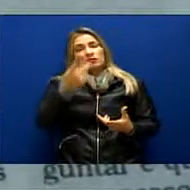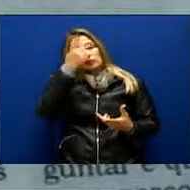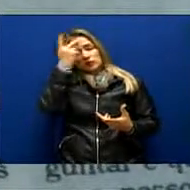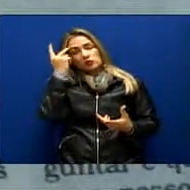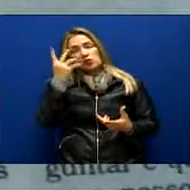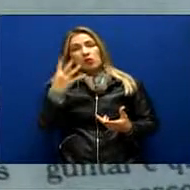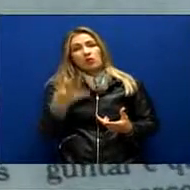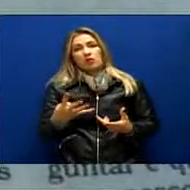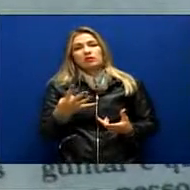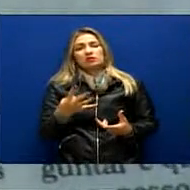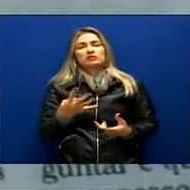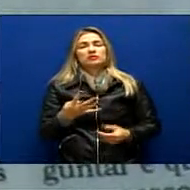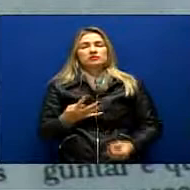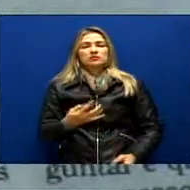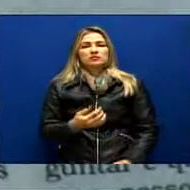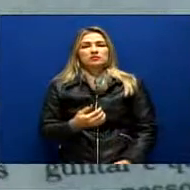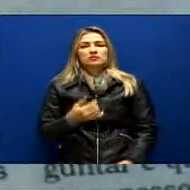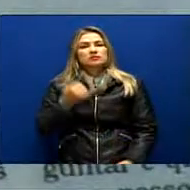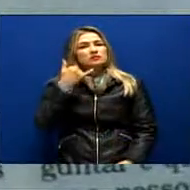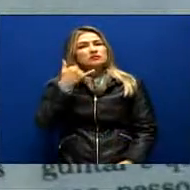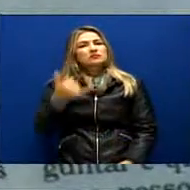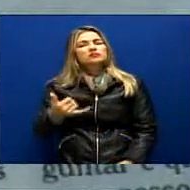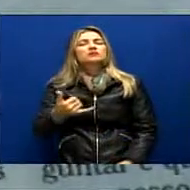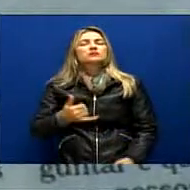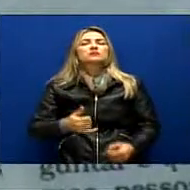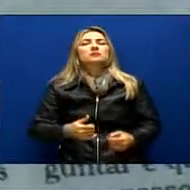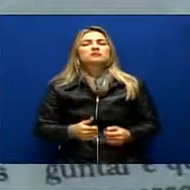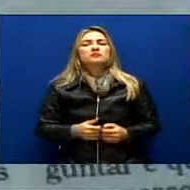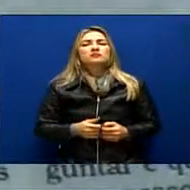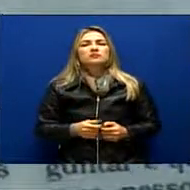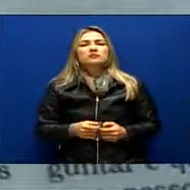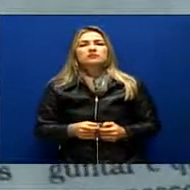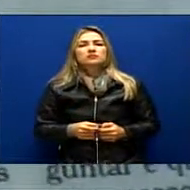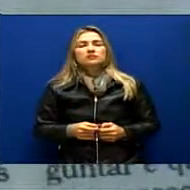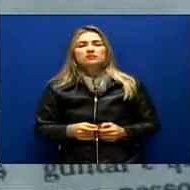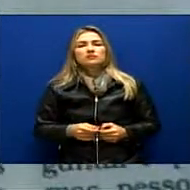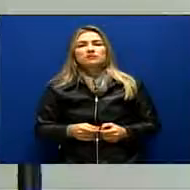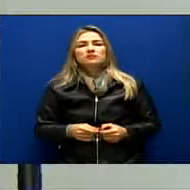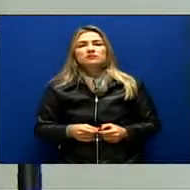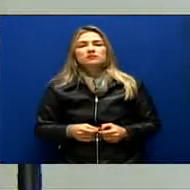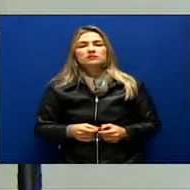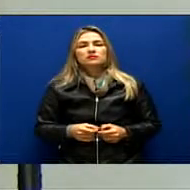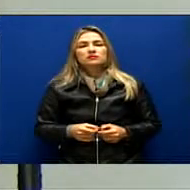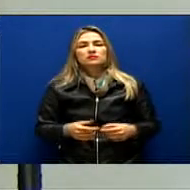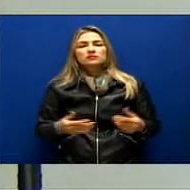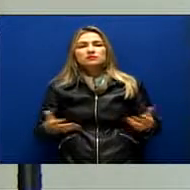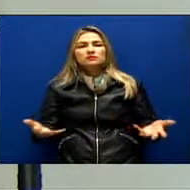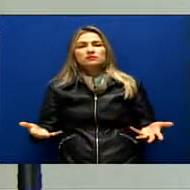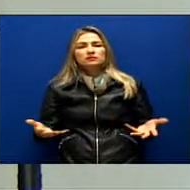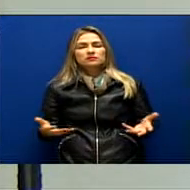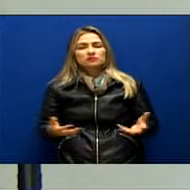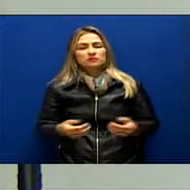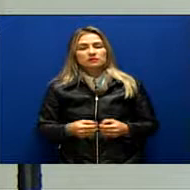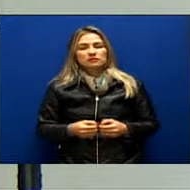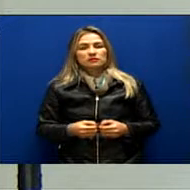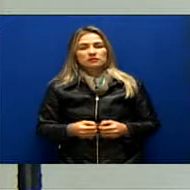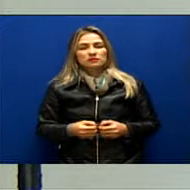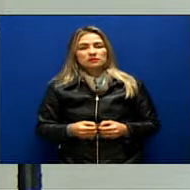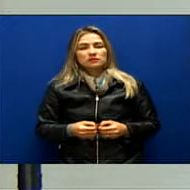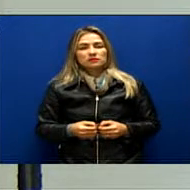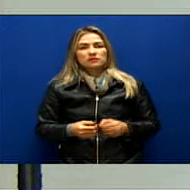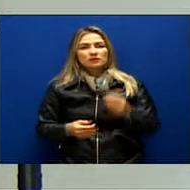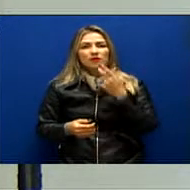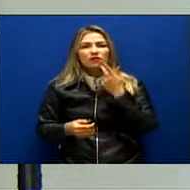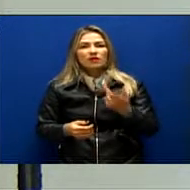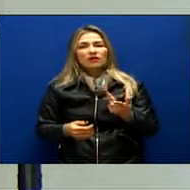de algum tipo de reação contrária ao LGBT. Portanto, essa história de que